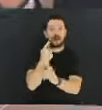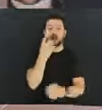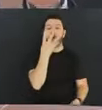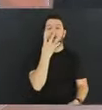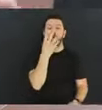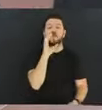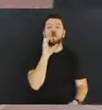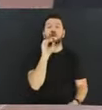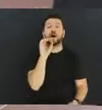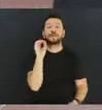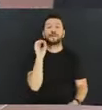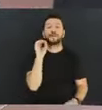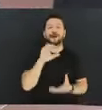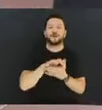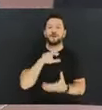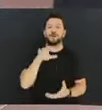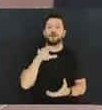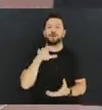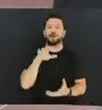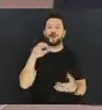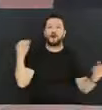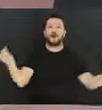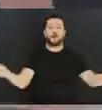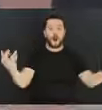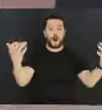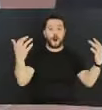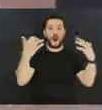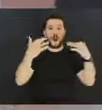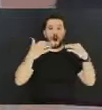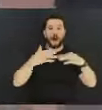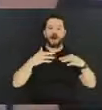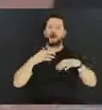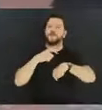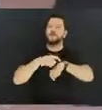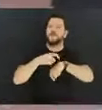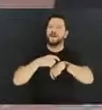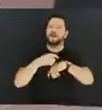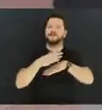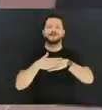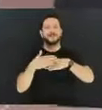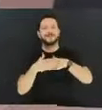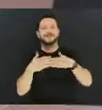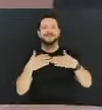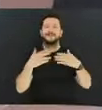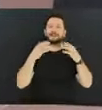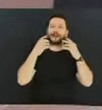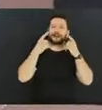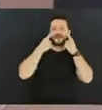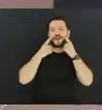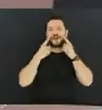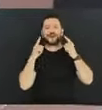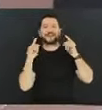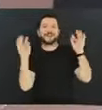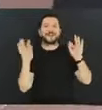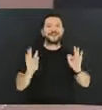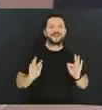uma conferência, parte esportiva, recreativa, e choros, muitas alegrias, danças,